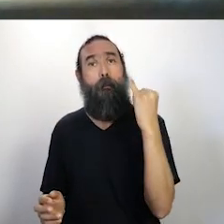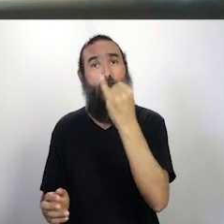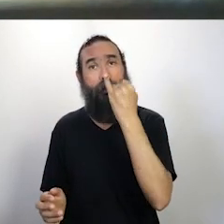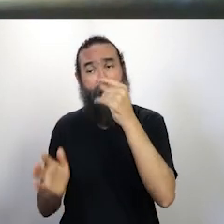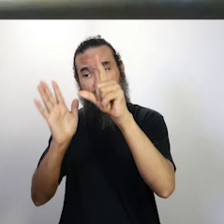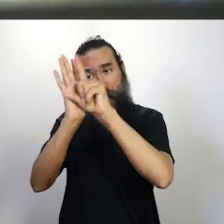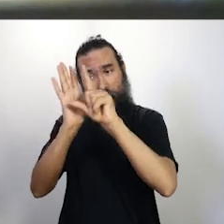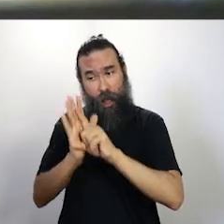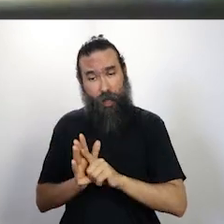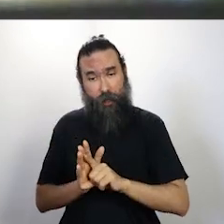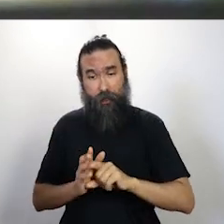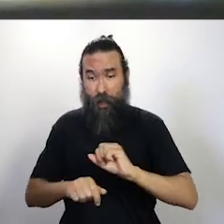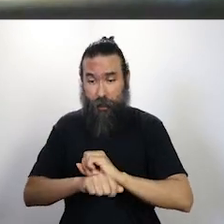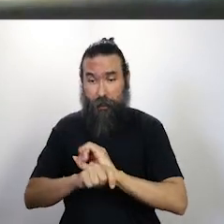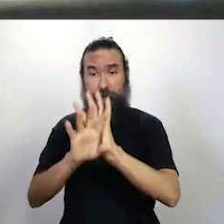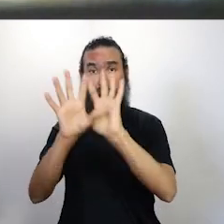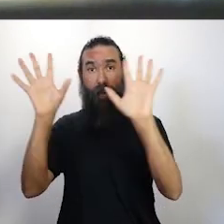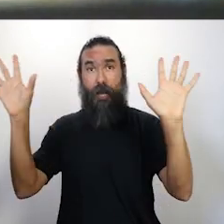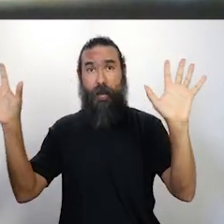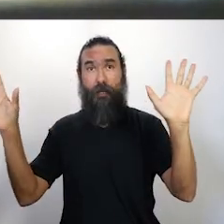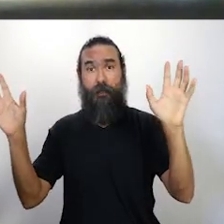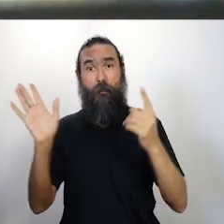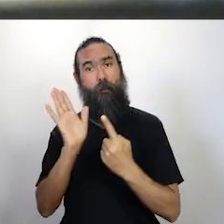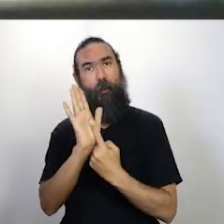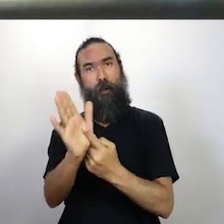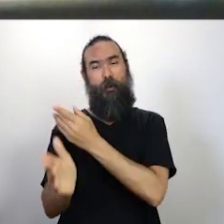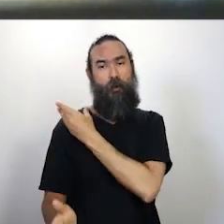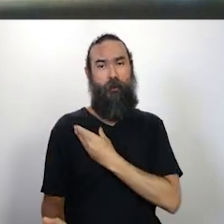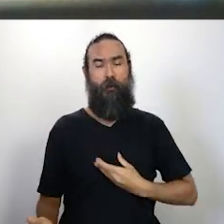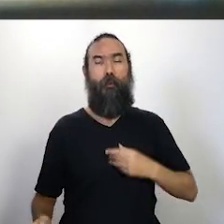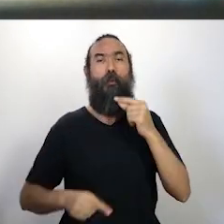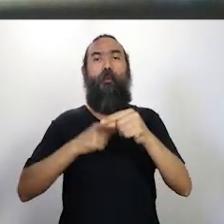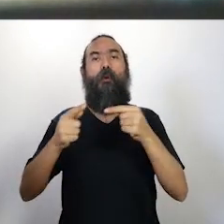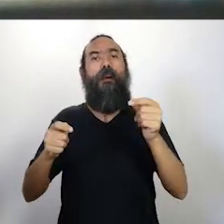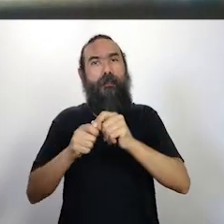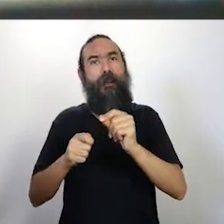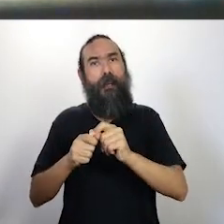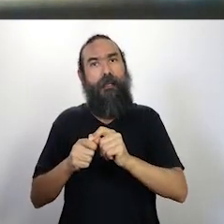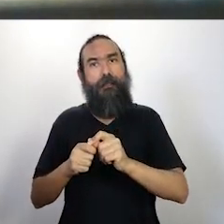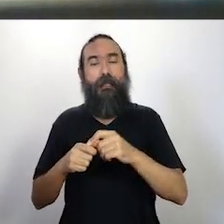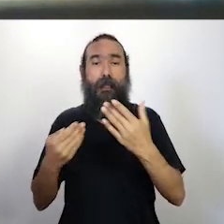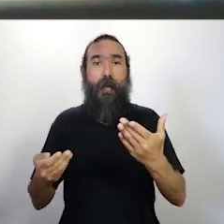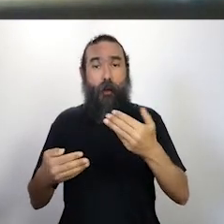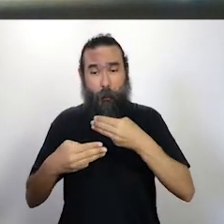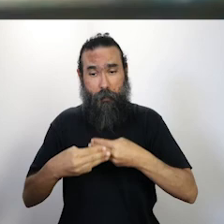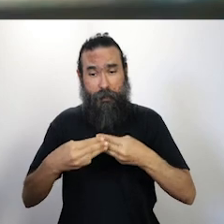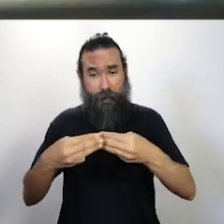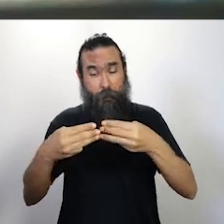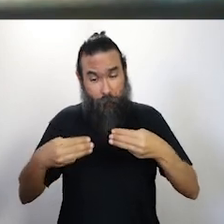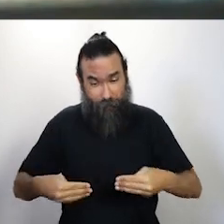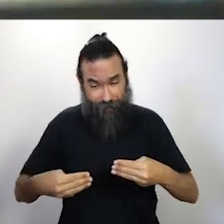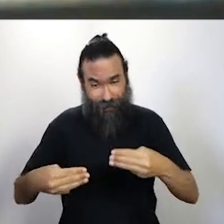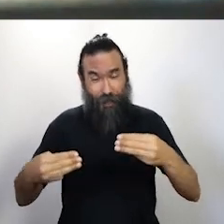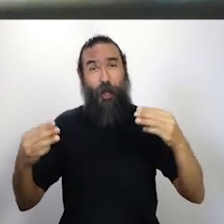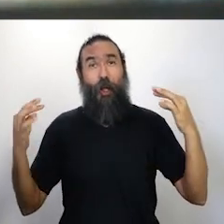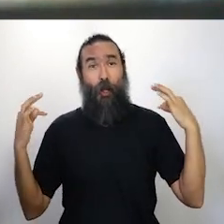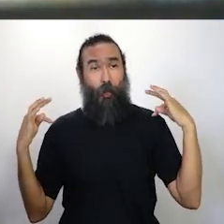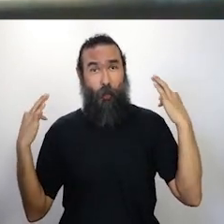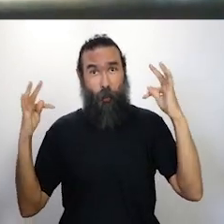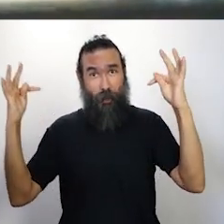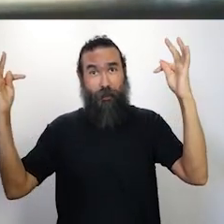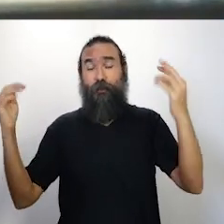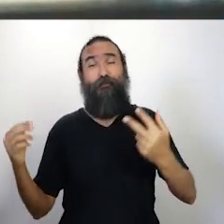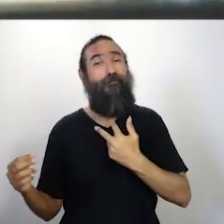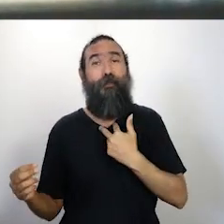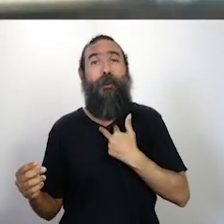então na verdade provavelmente o Ministério do Turismo ele não teve como já colocar essa prática porque existe uma